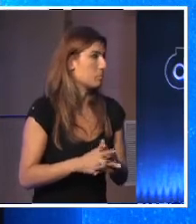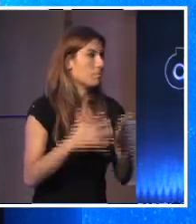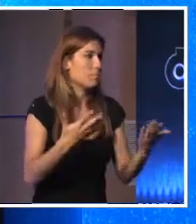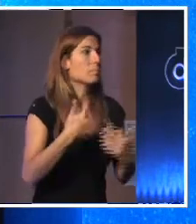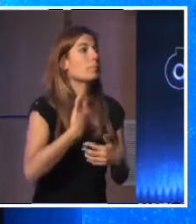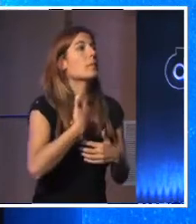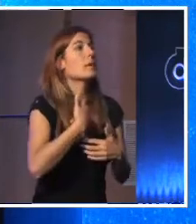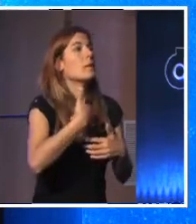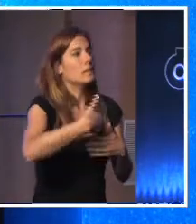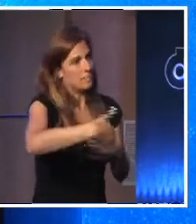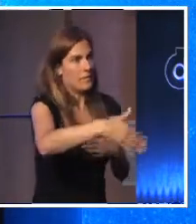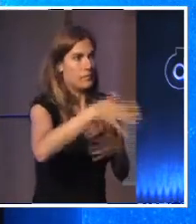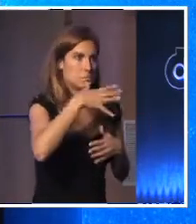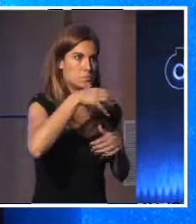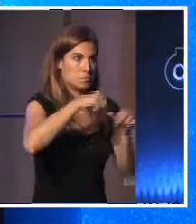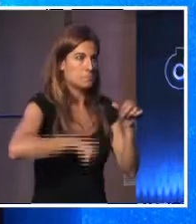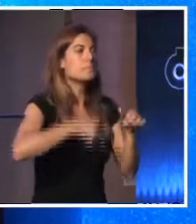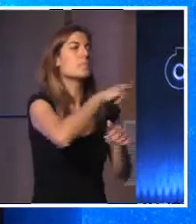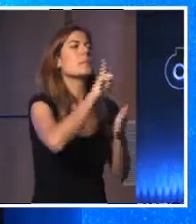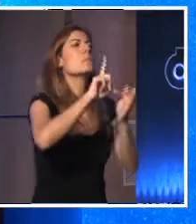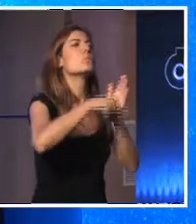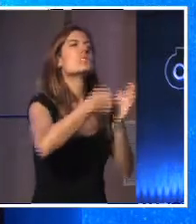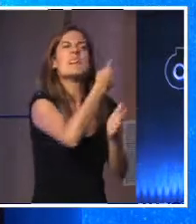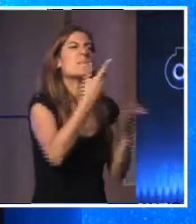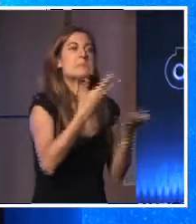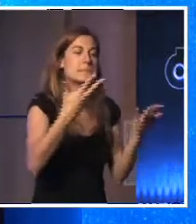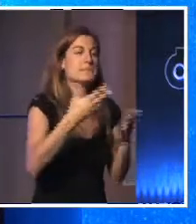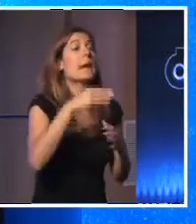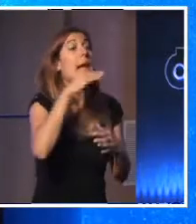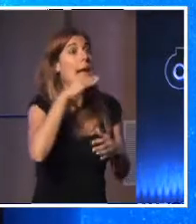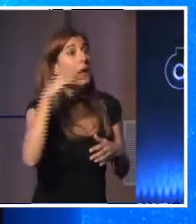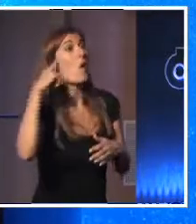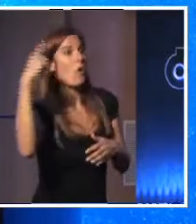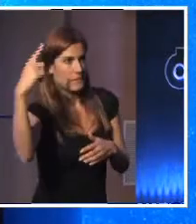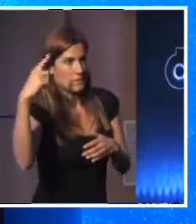Vou falar-vos então do projeto Cães Ouvintes.